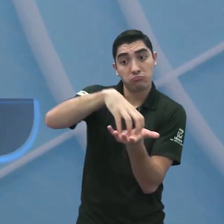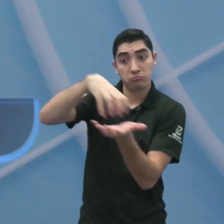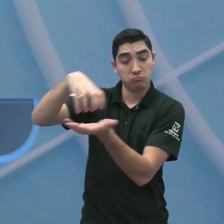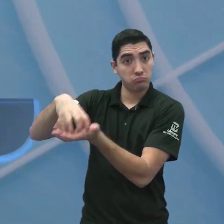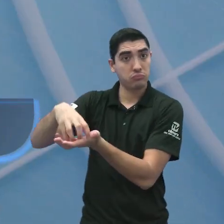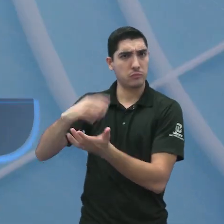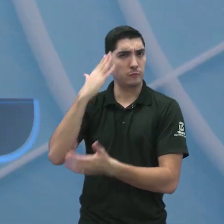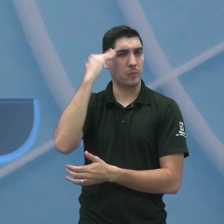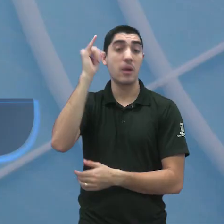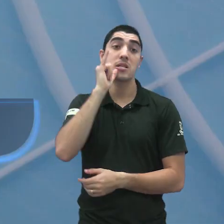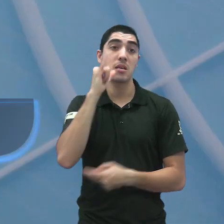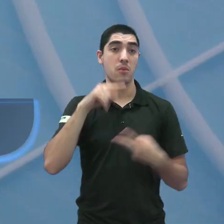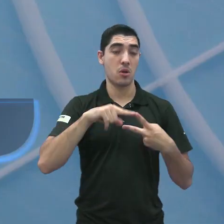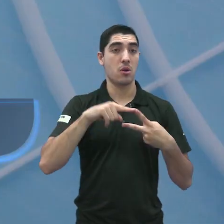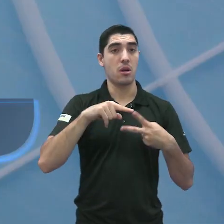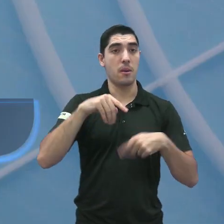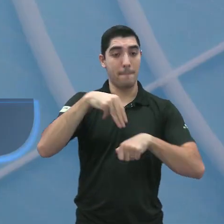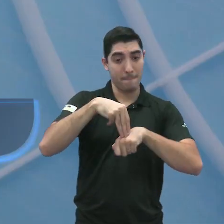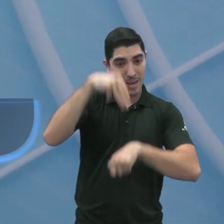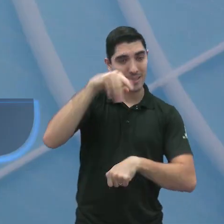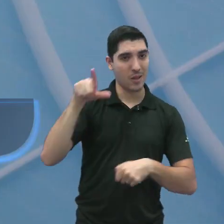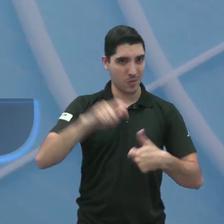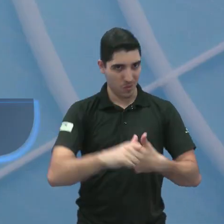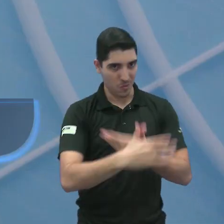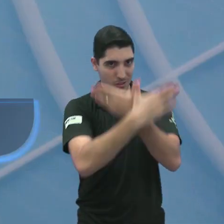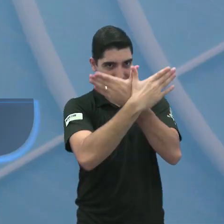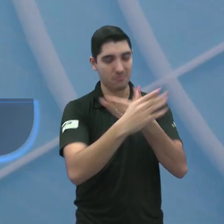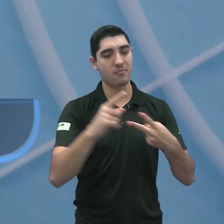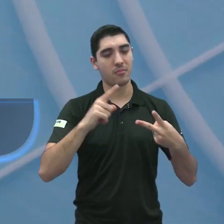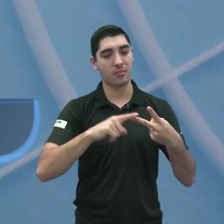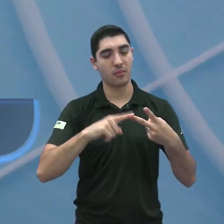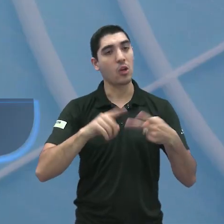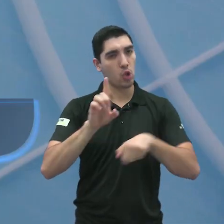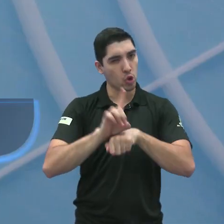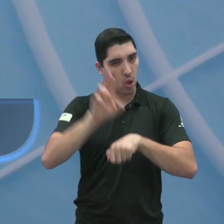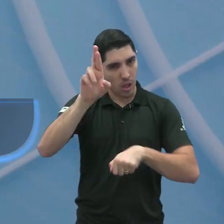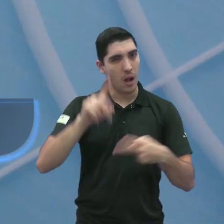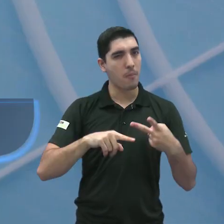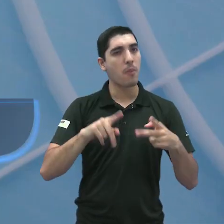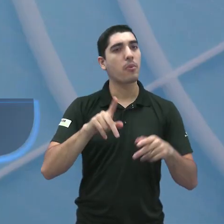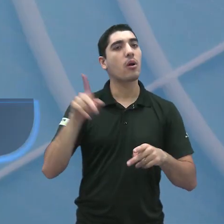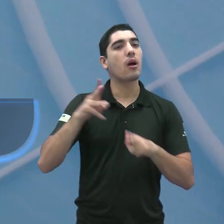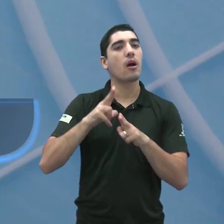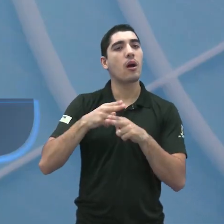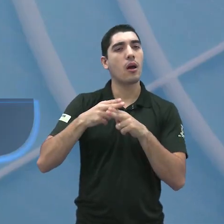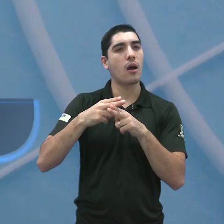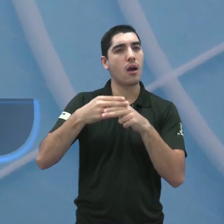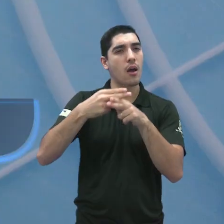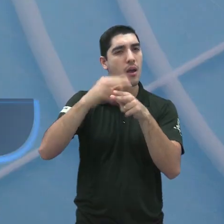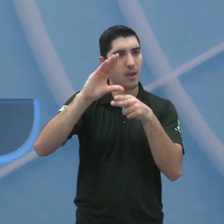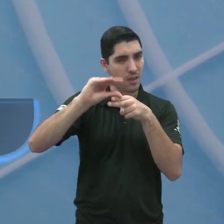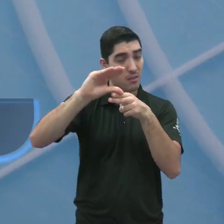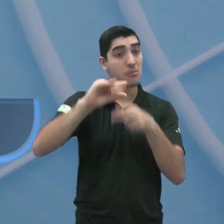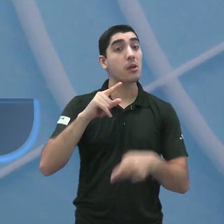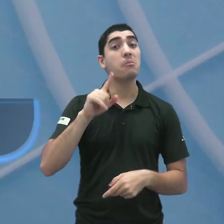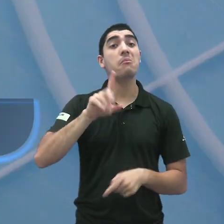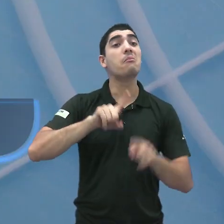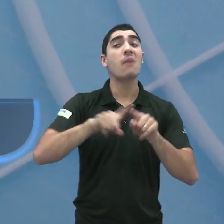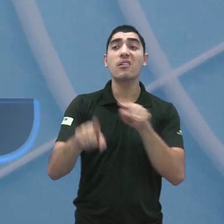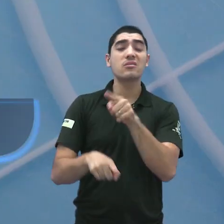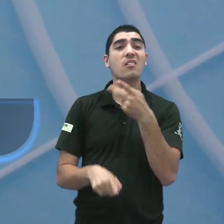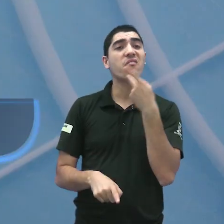fiz o meu mestrado aqui no ITA, fiz o meu doutorado no INPE e eu nunca ouvi falar de empreendedorismo, né? E um